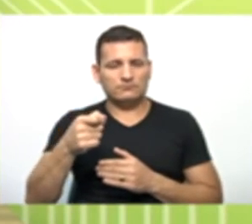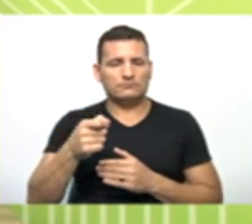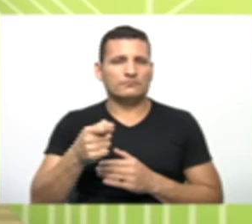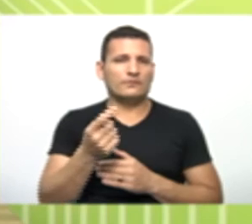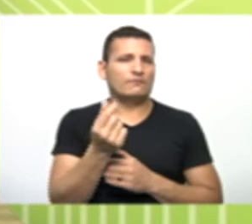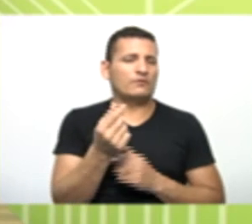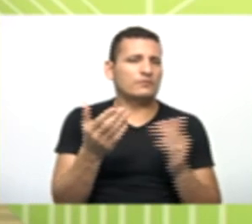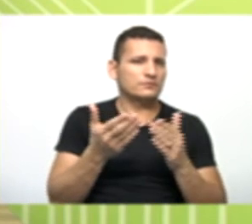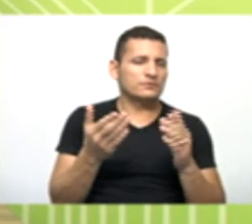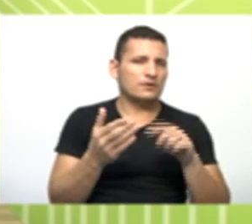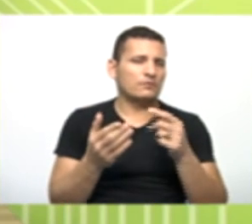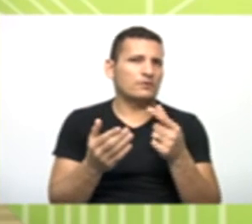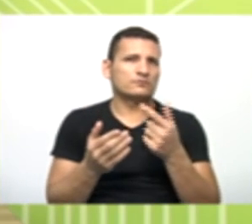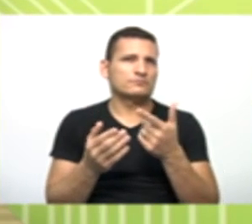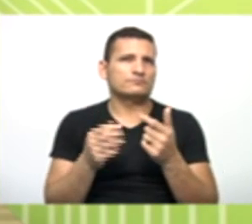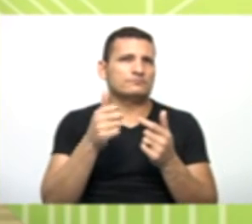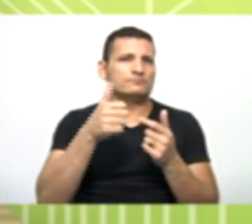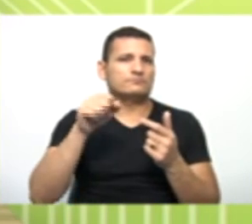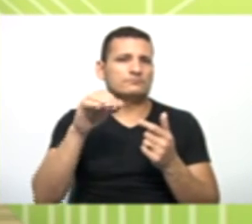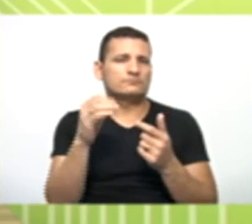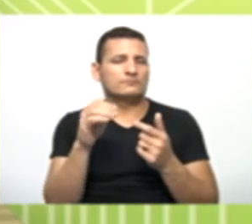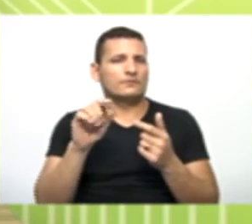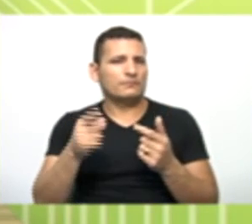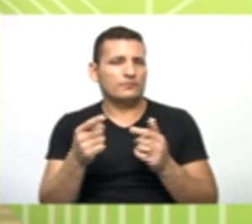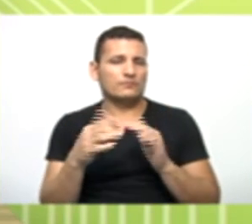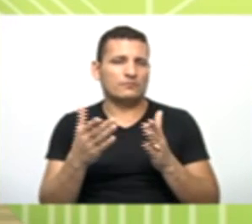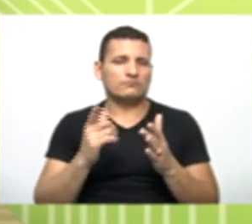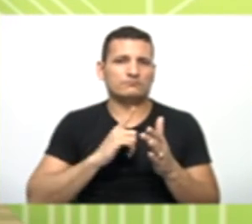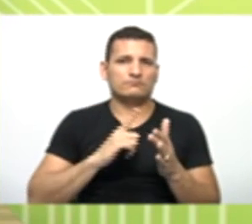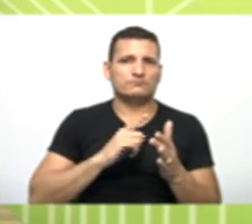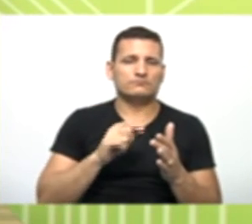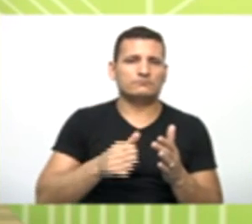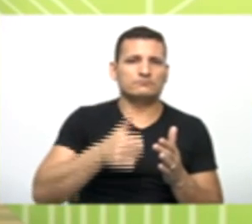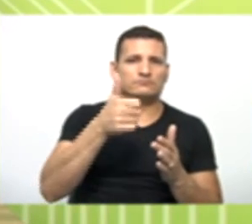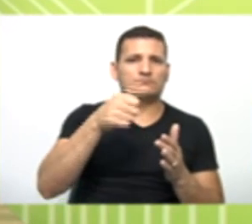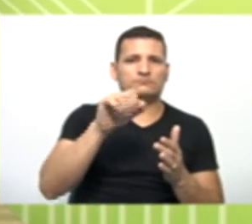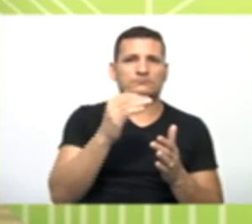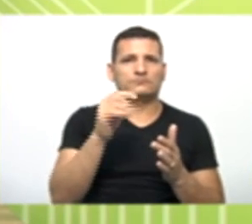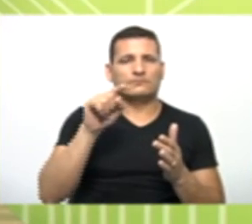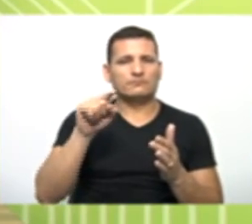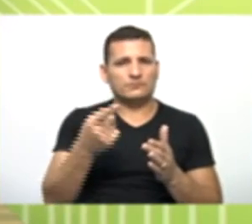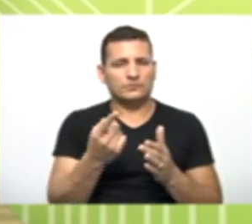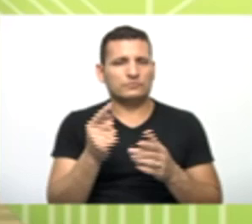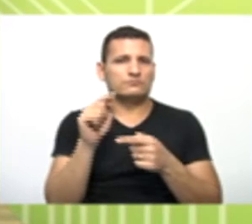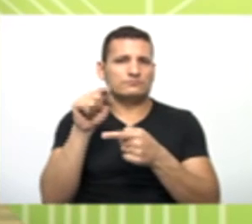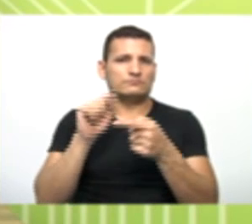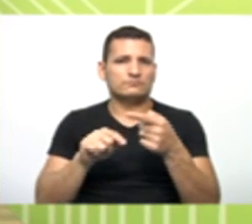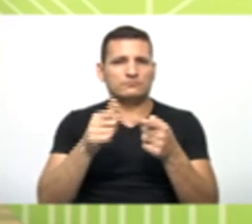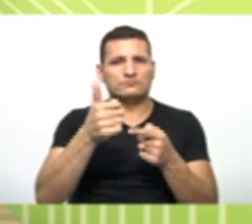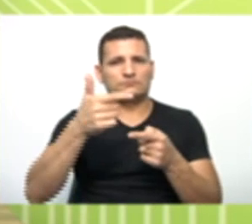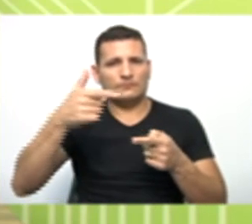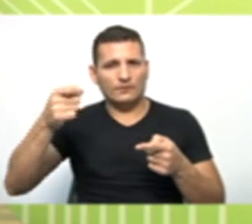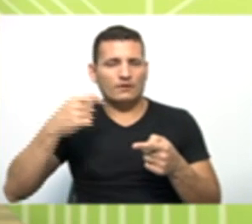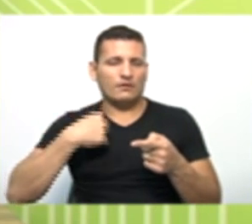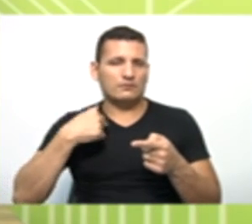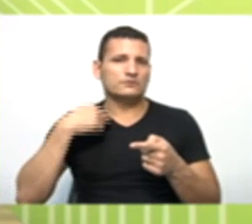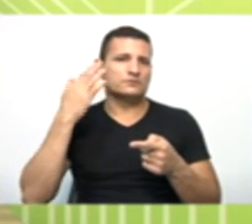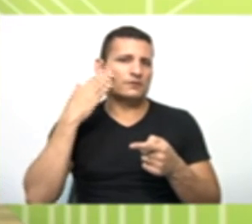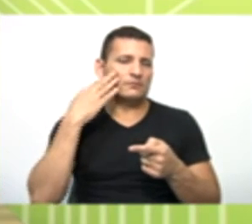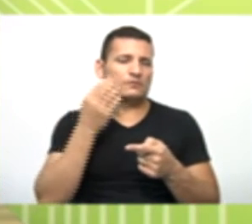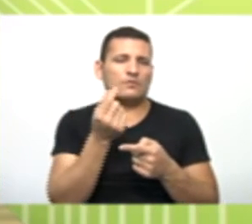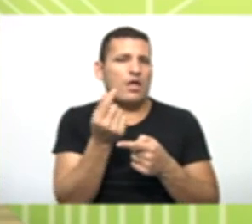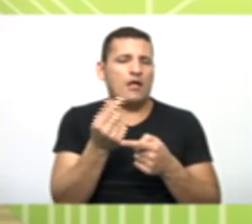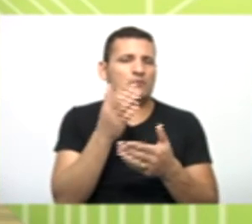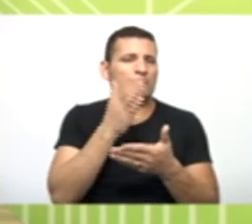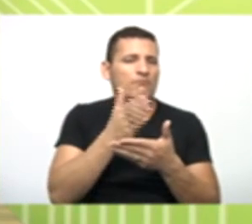é quanto? O casa financiada é de 180 mil, então eu vou ter 180 mil dividido para 120, aí eu vou saber quanto que eu vou pagar mês a